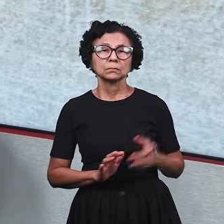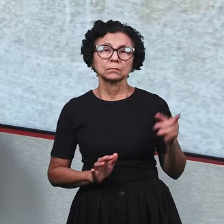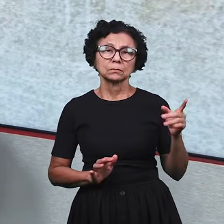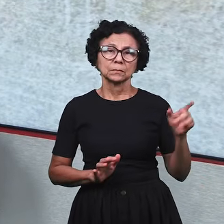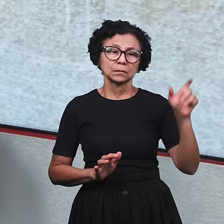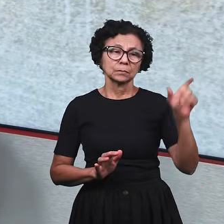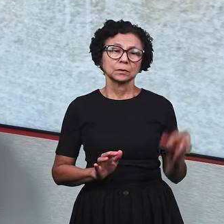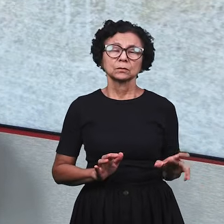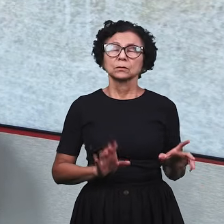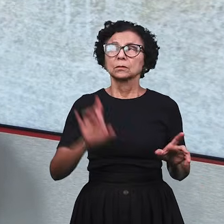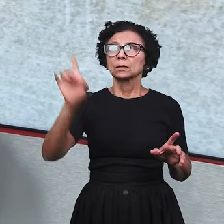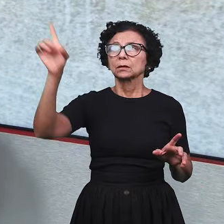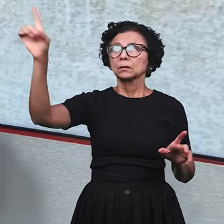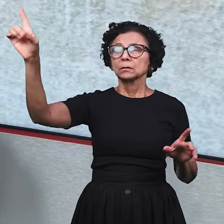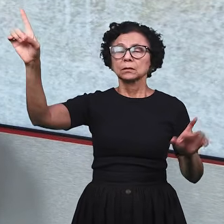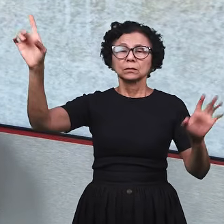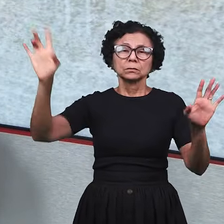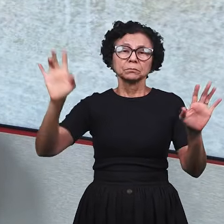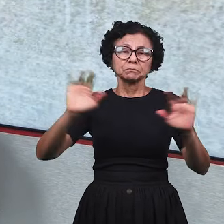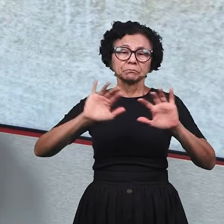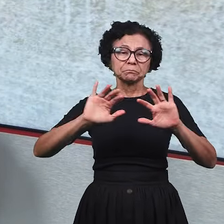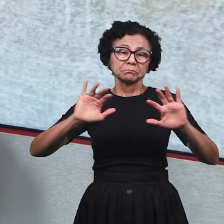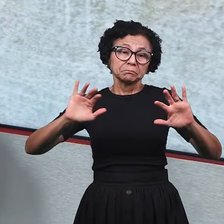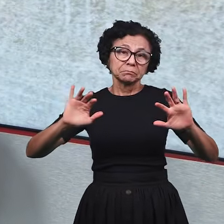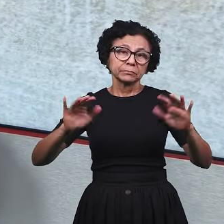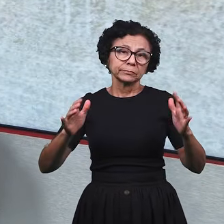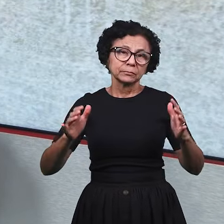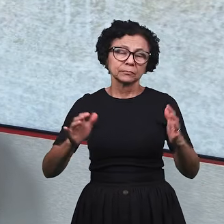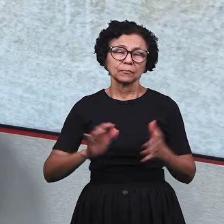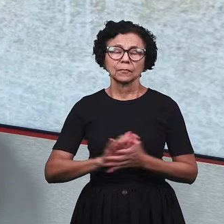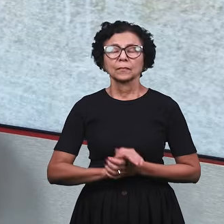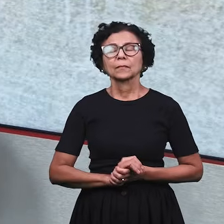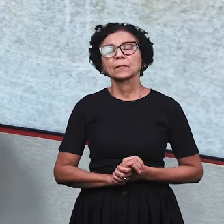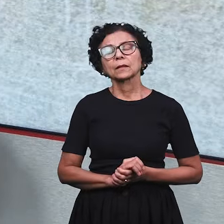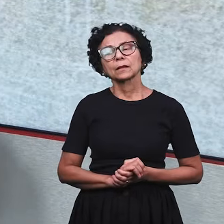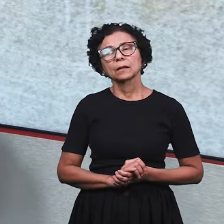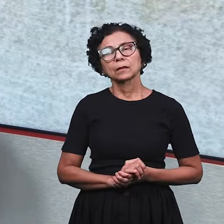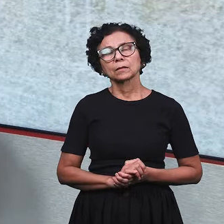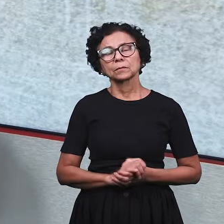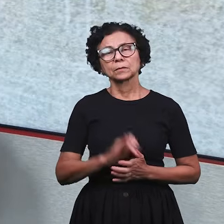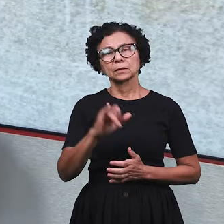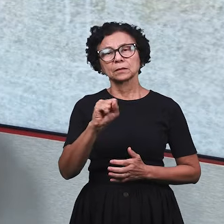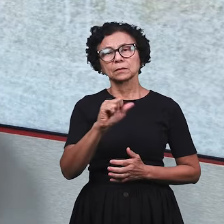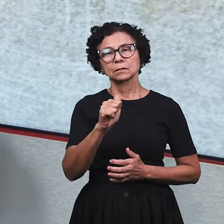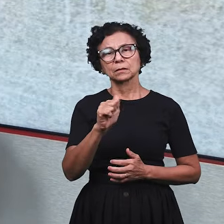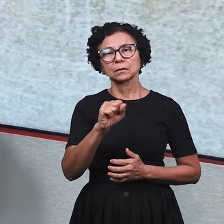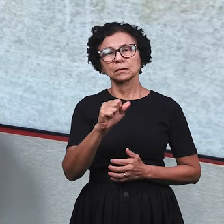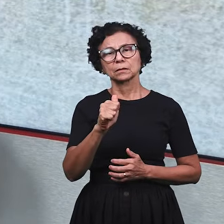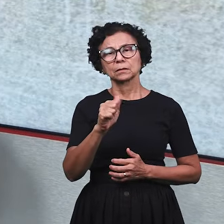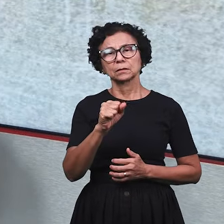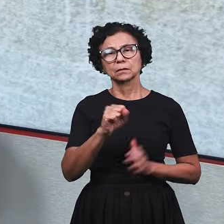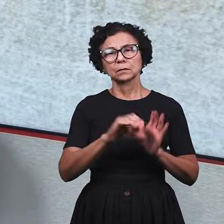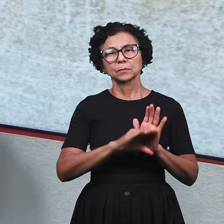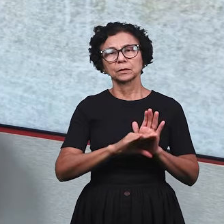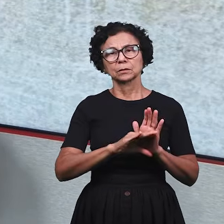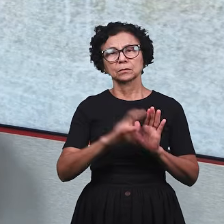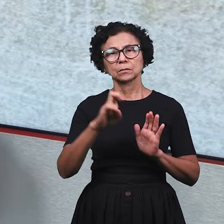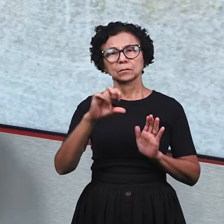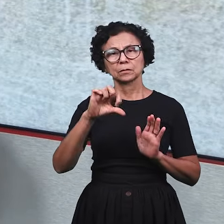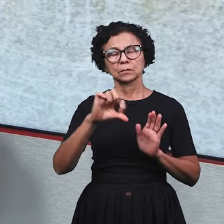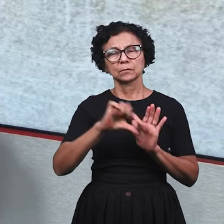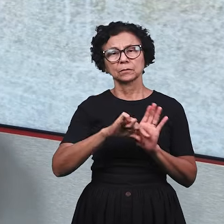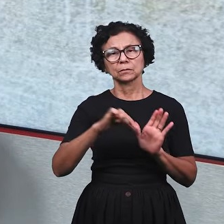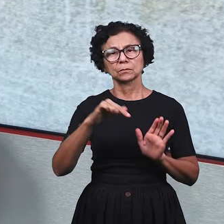Deus. O profeta Isaías expressa isso em seu livro, no capítulo 59, versículo 2. O profeta Isaías